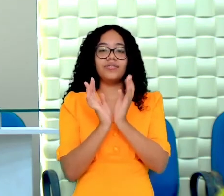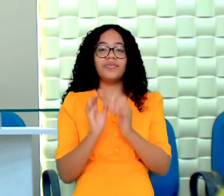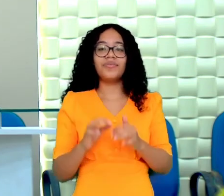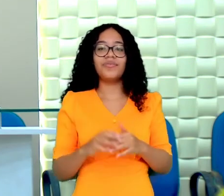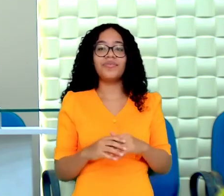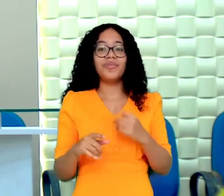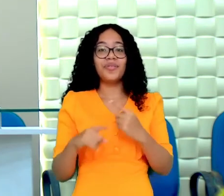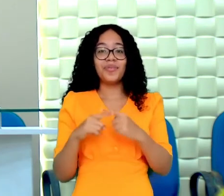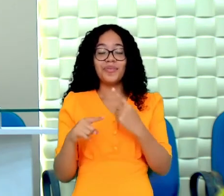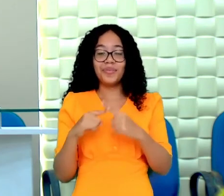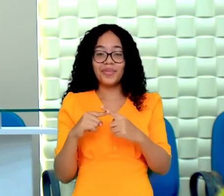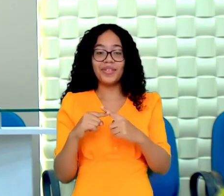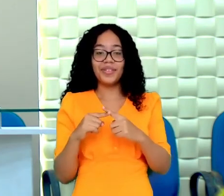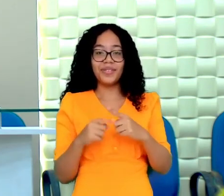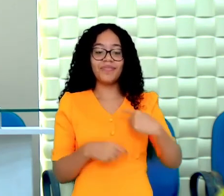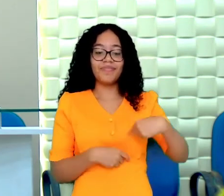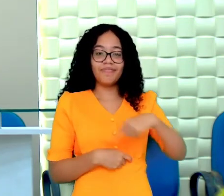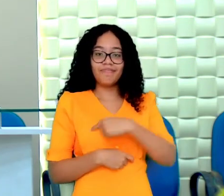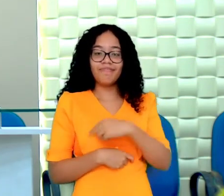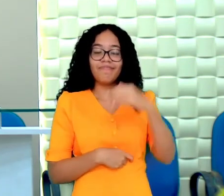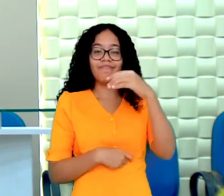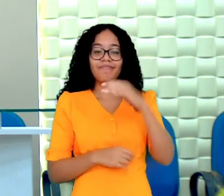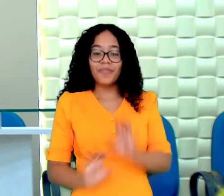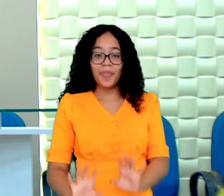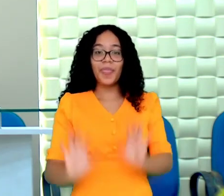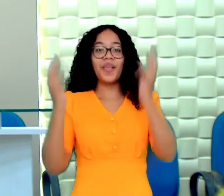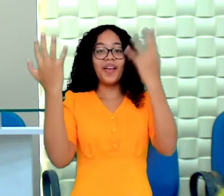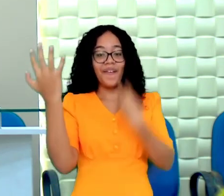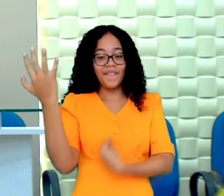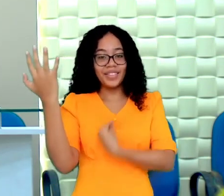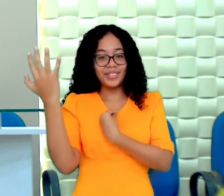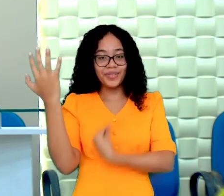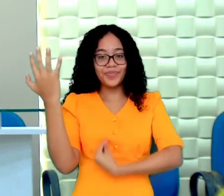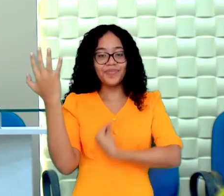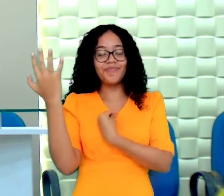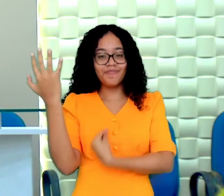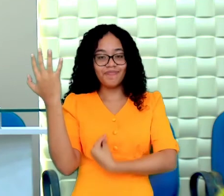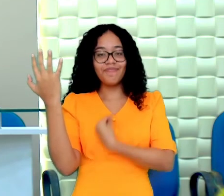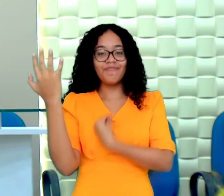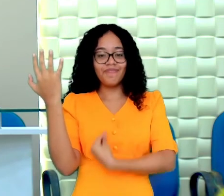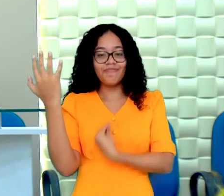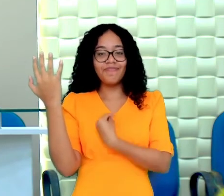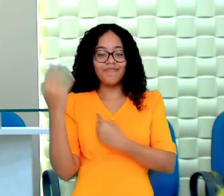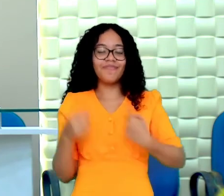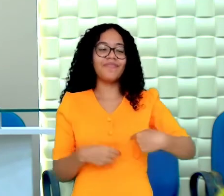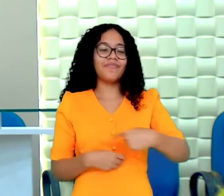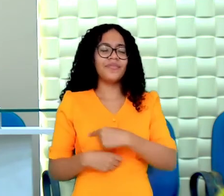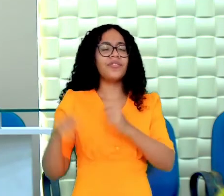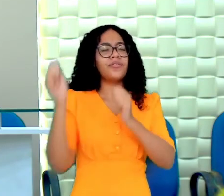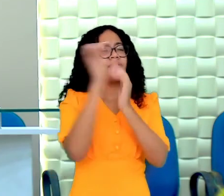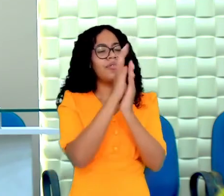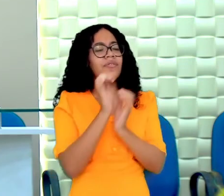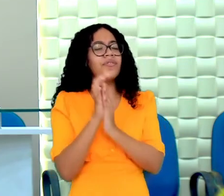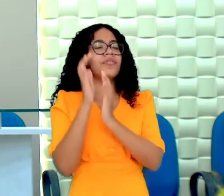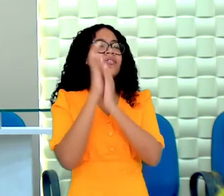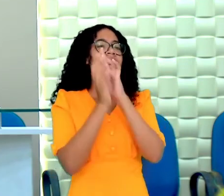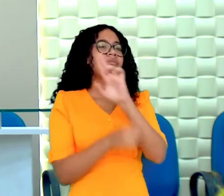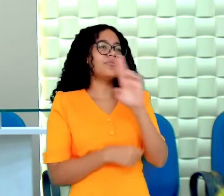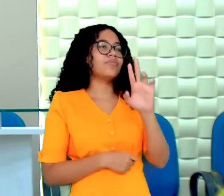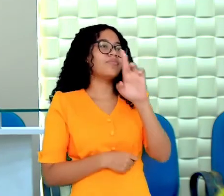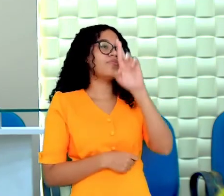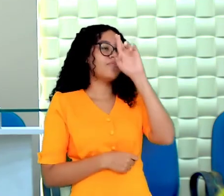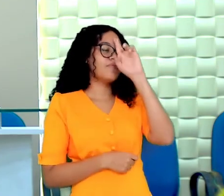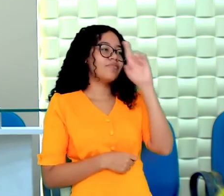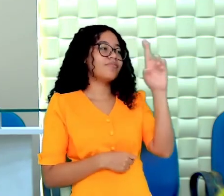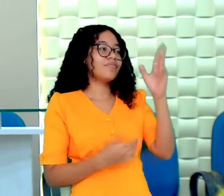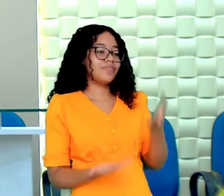Porque nela nós comemoramos vida, nela nós bendizemos o Senhor e engrandecemos o seu